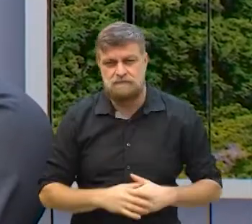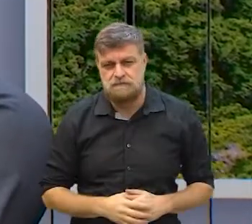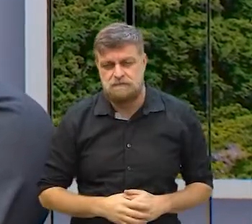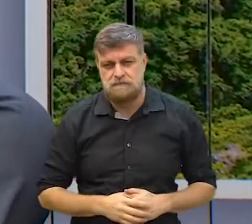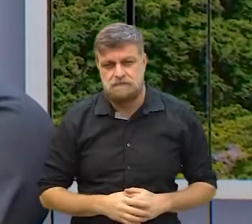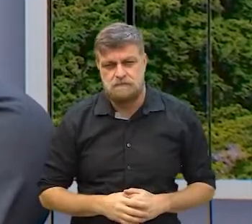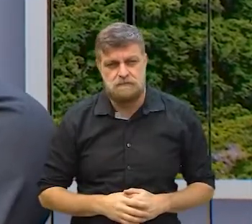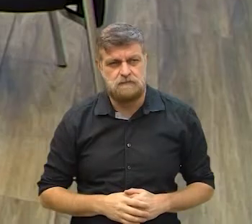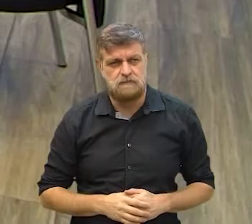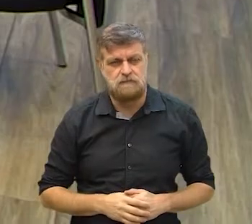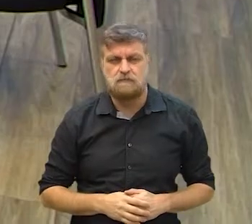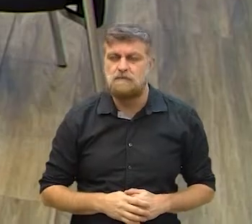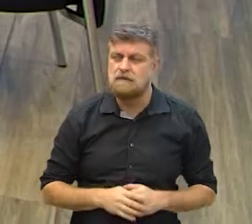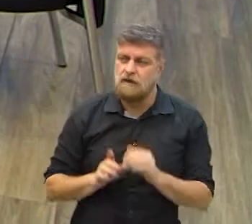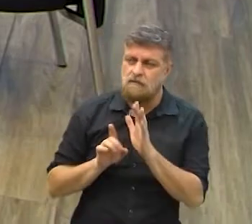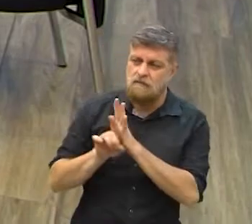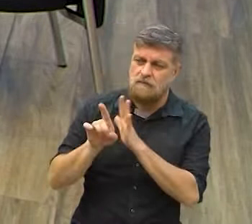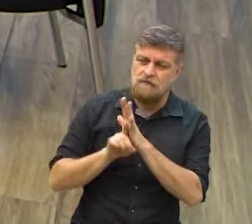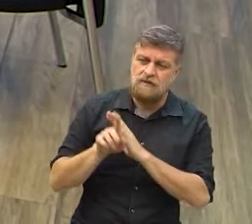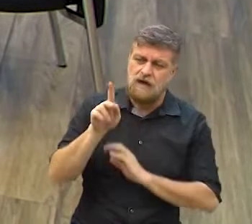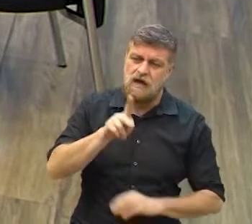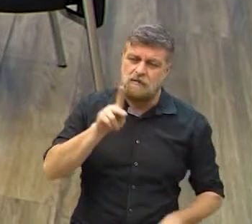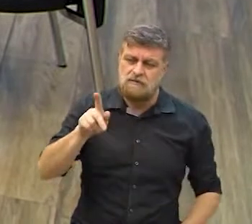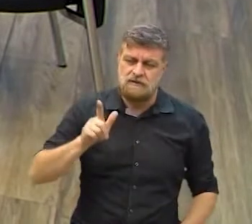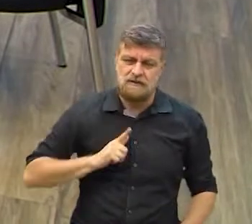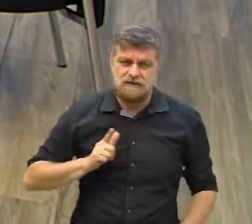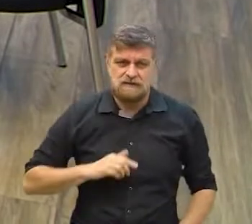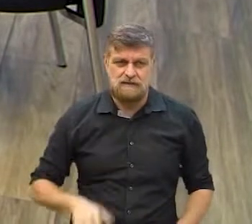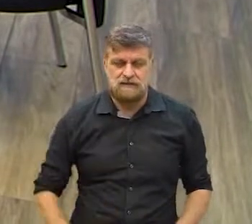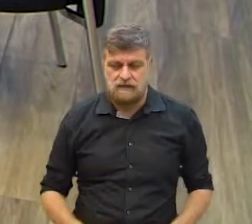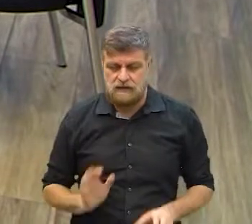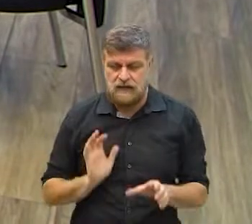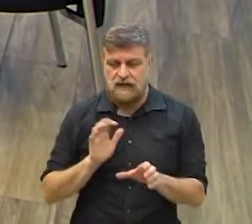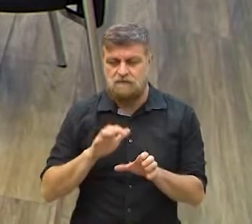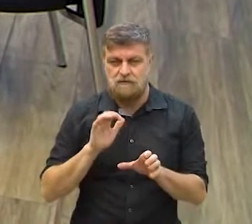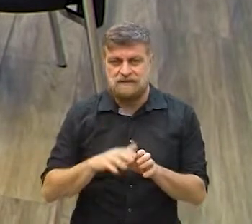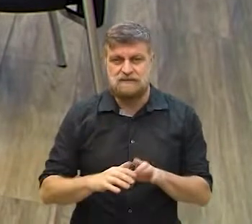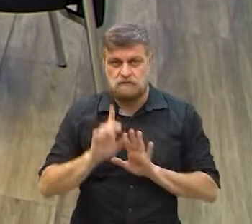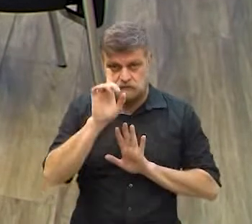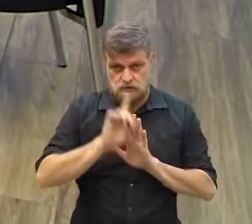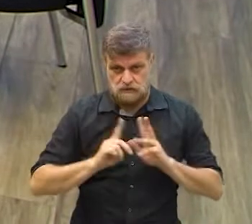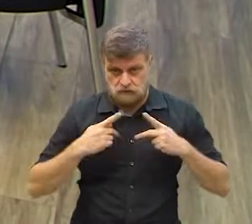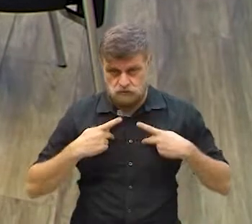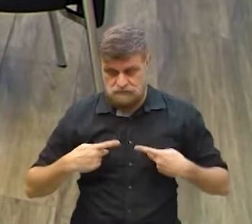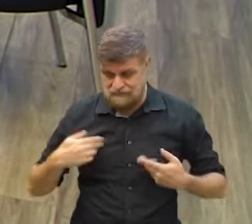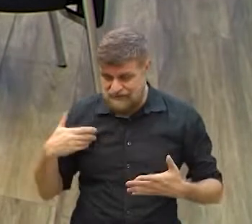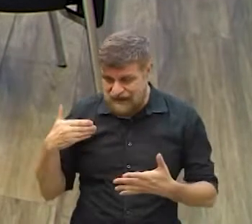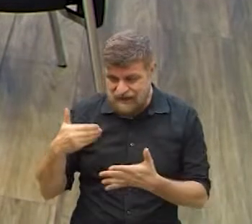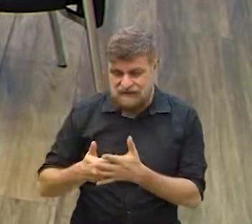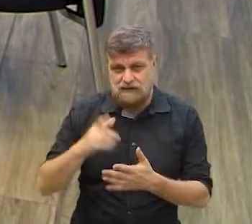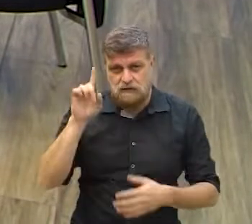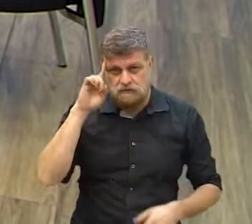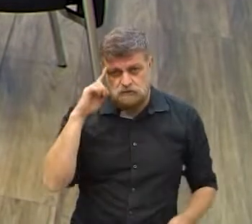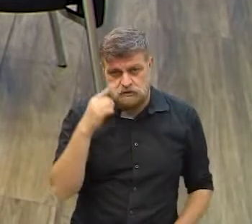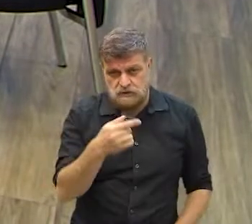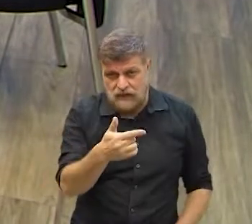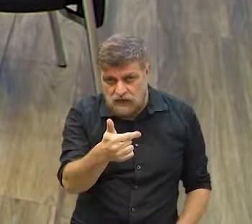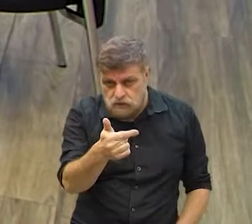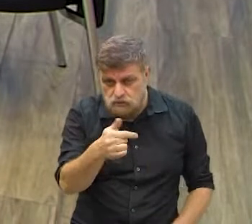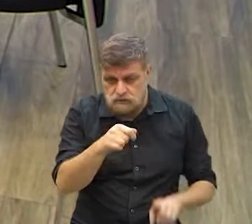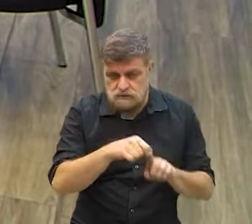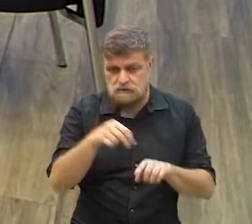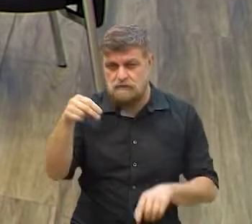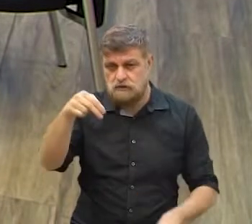com relação a esse assunto. Sérgio, de acordo com os dados da Ouvidoria Nacional de Direitos Humanos, até o último